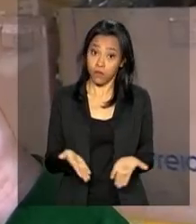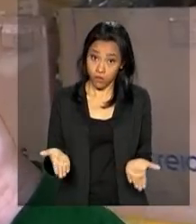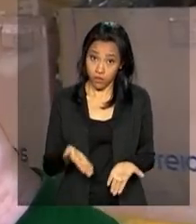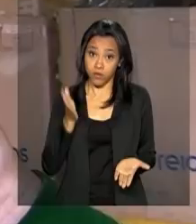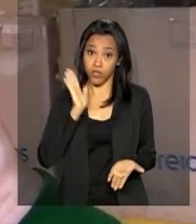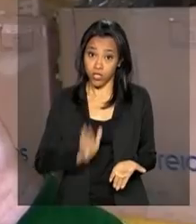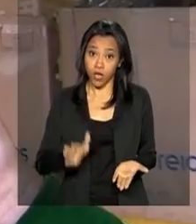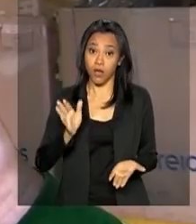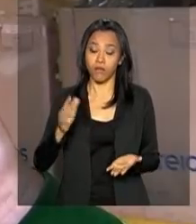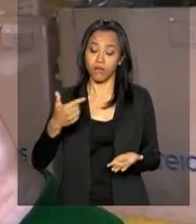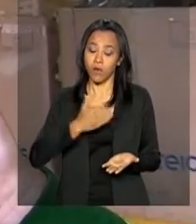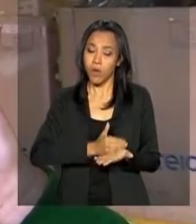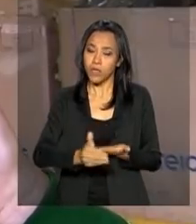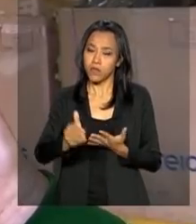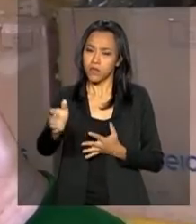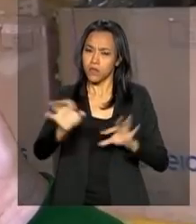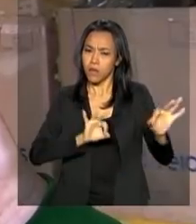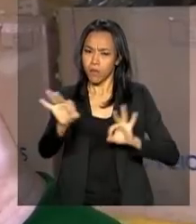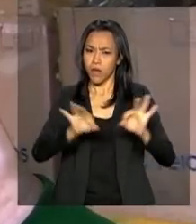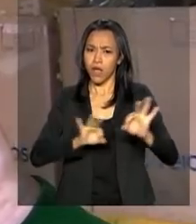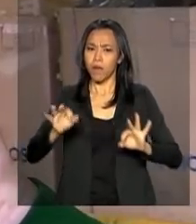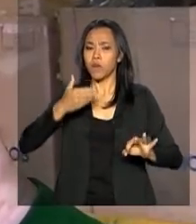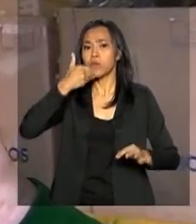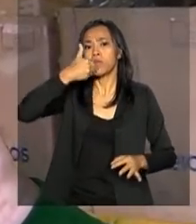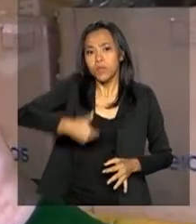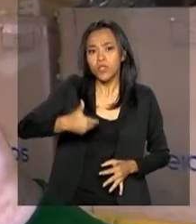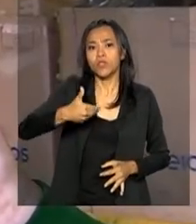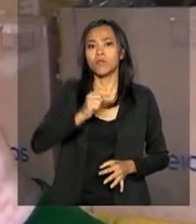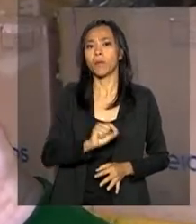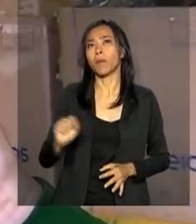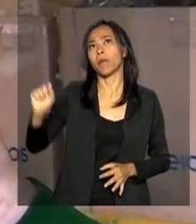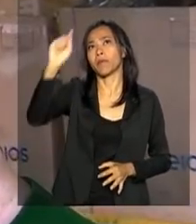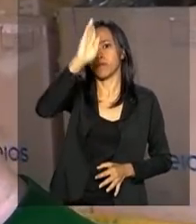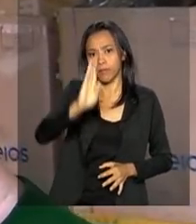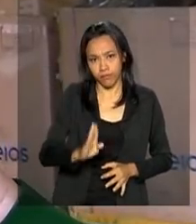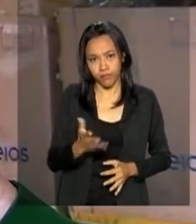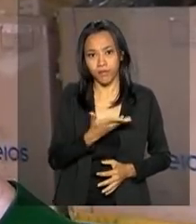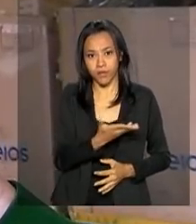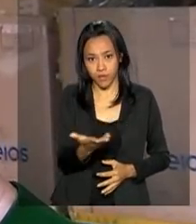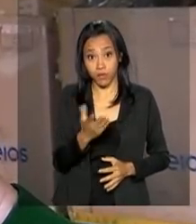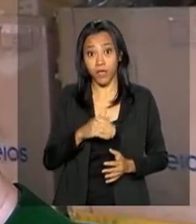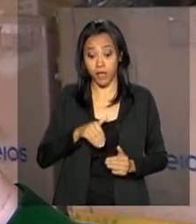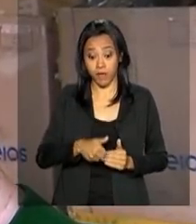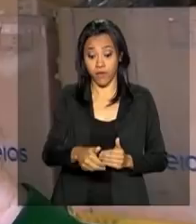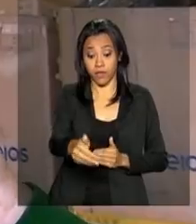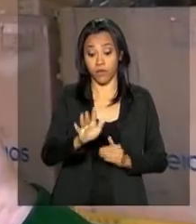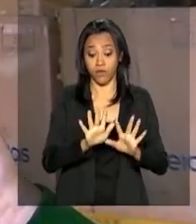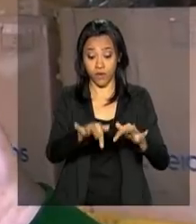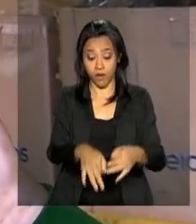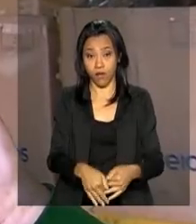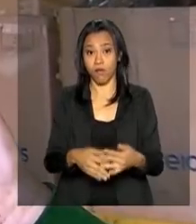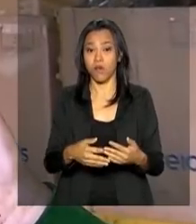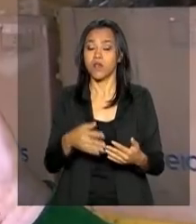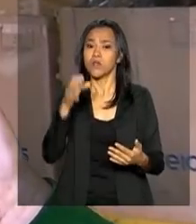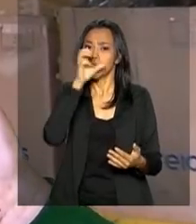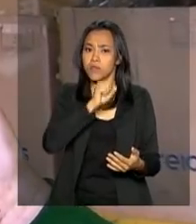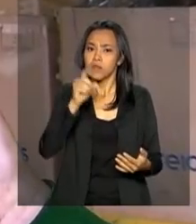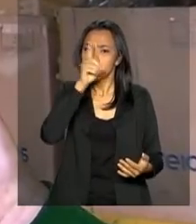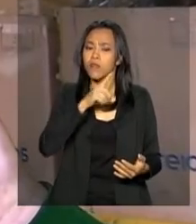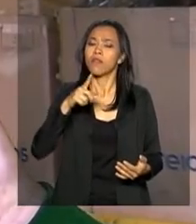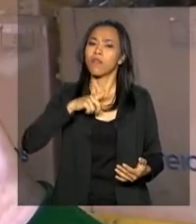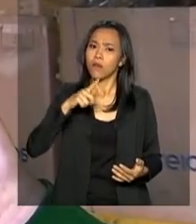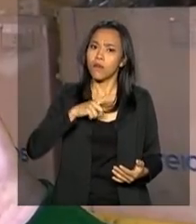já começa a se preparar para as encomendas que serão postadas no final da semana. No final de semana nós